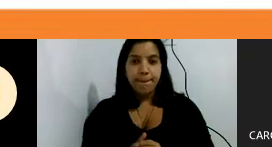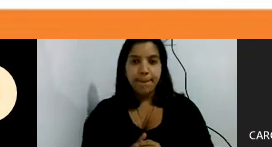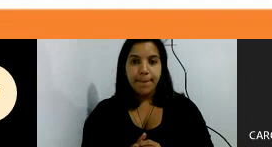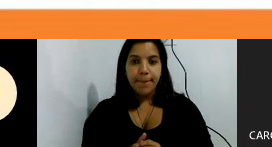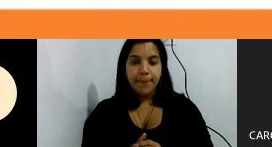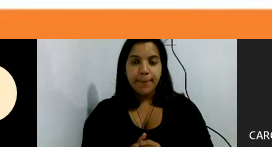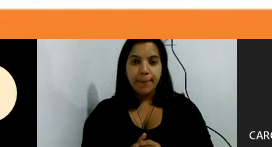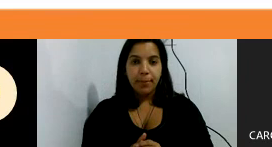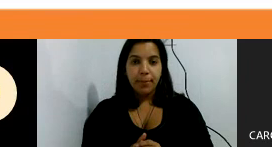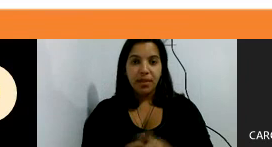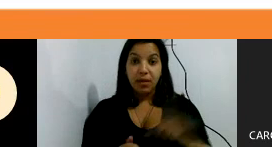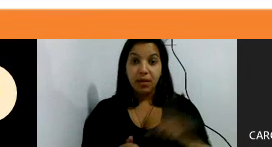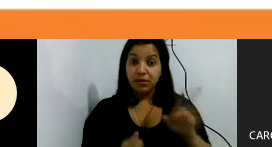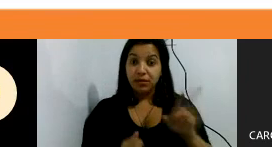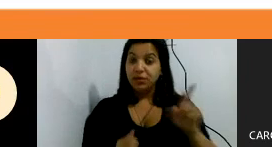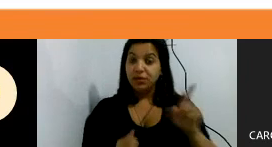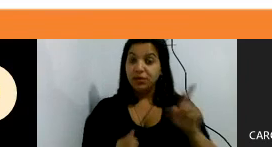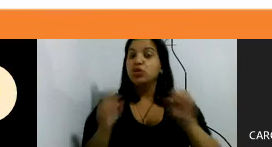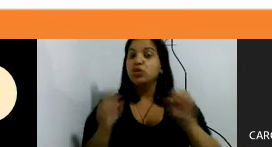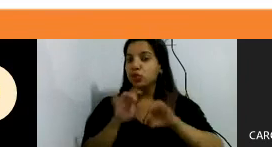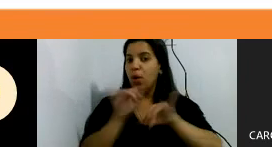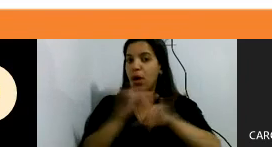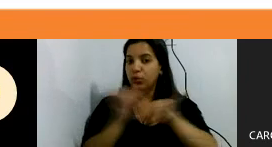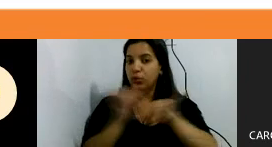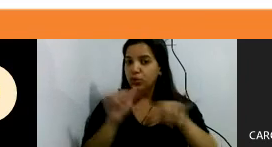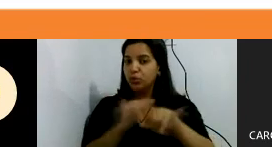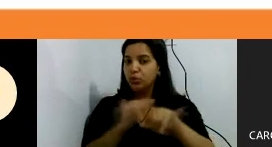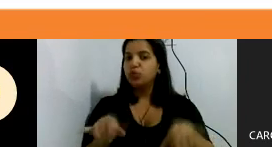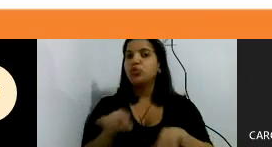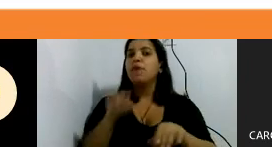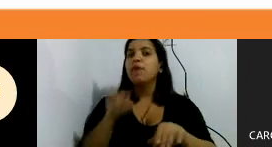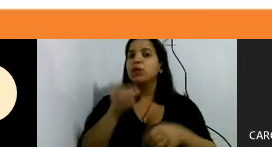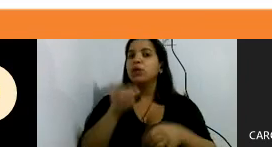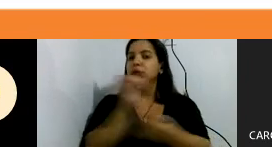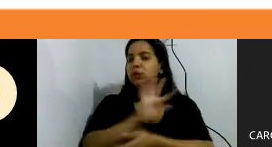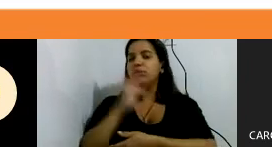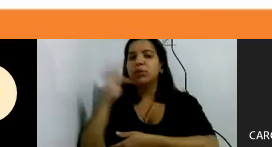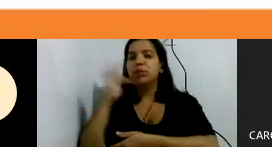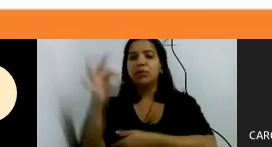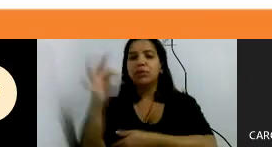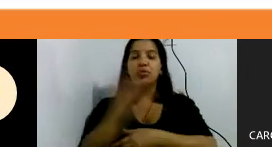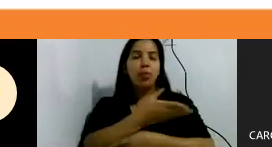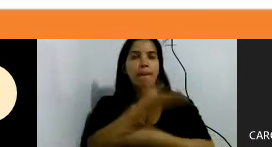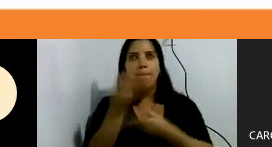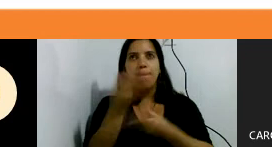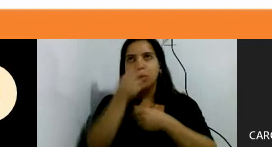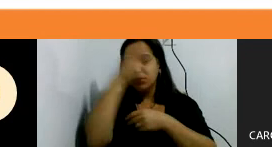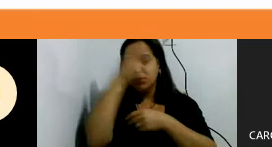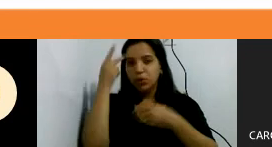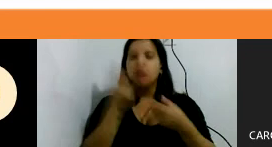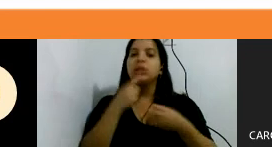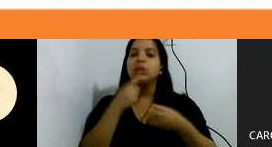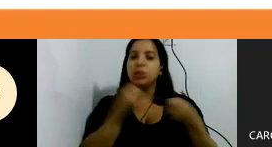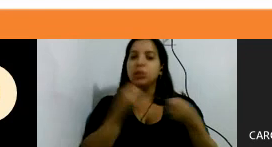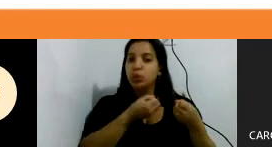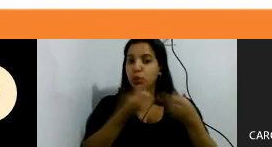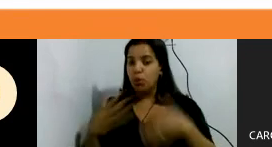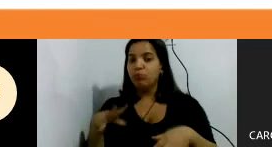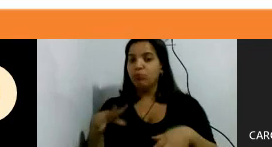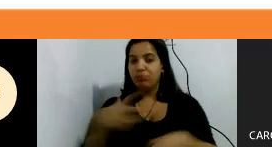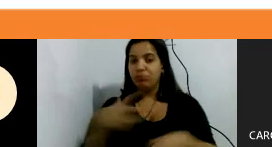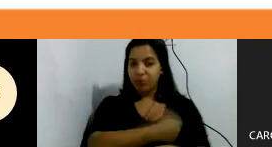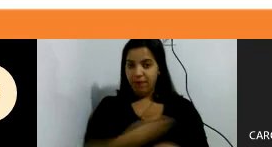Então, aqui é só uma propaganda, você é a esperança de muitos, doe sangue, salve vidas. Então, eu acho que